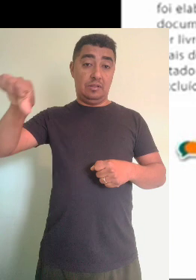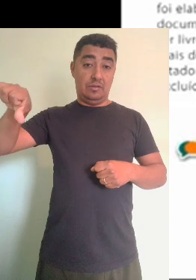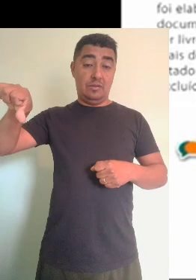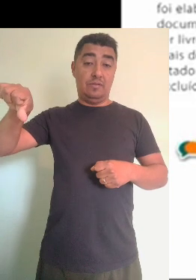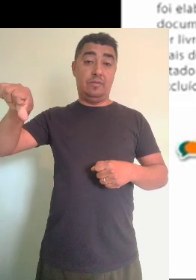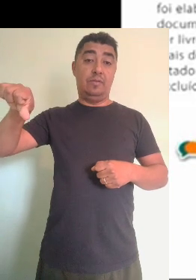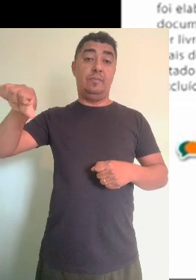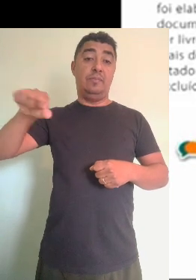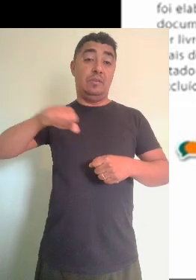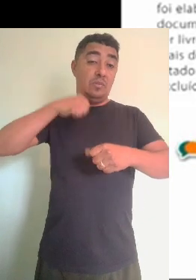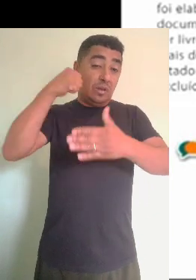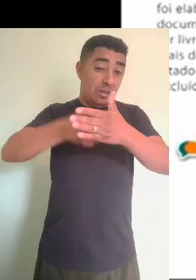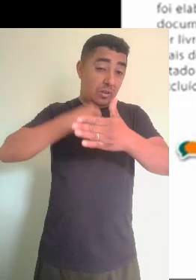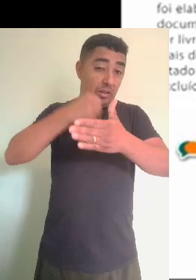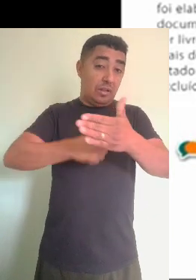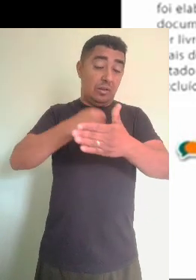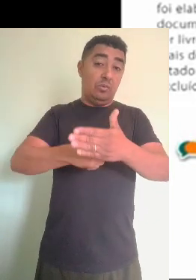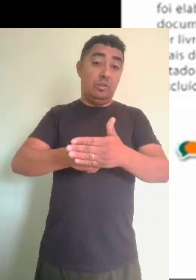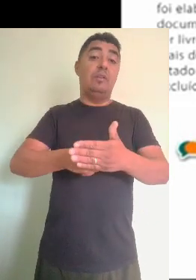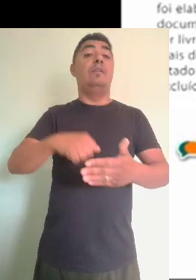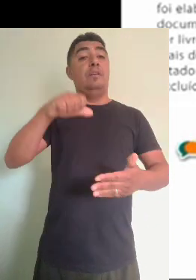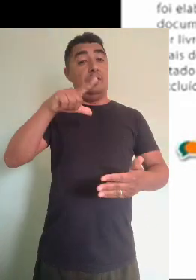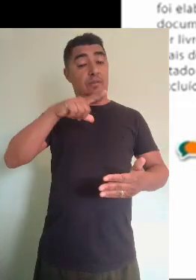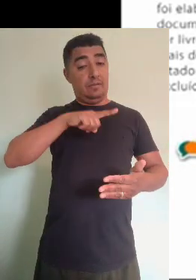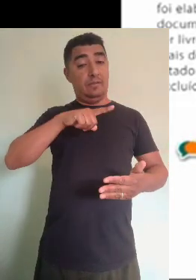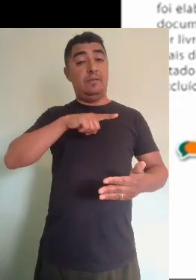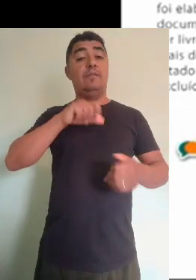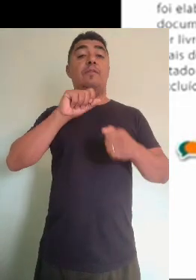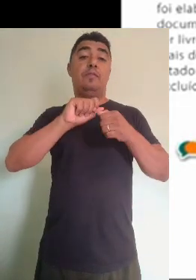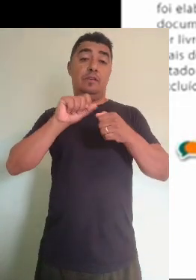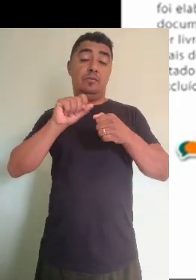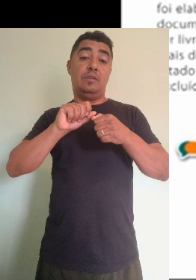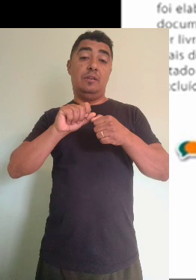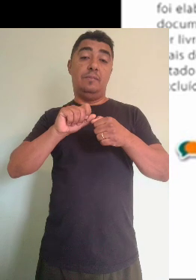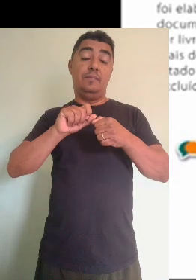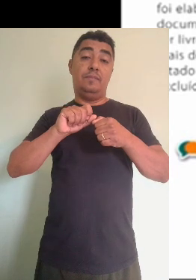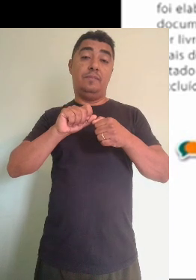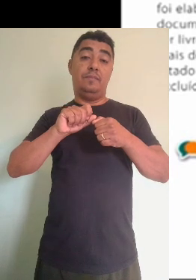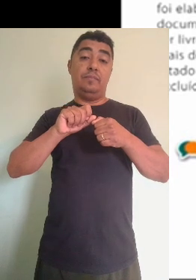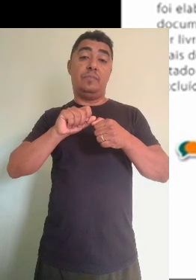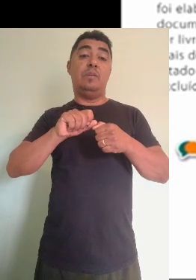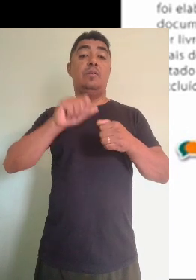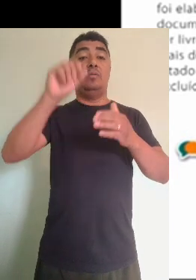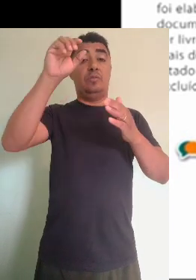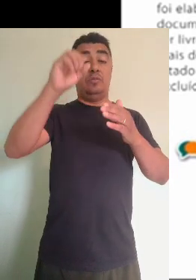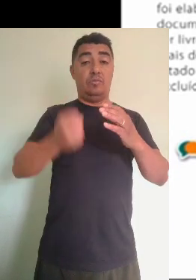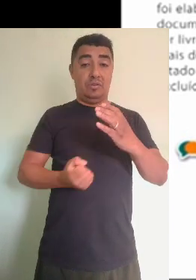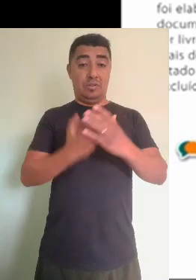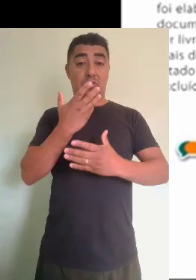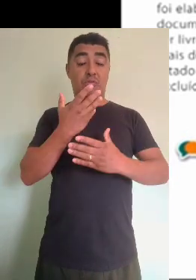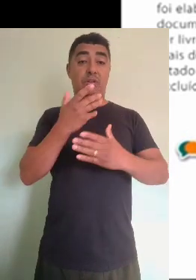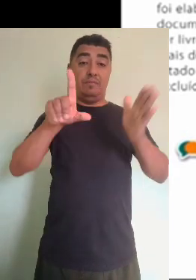povo francês por seus direitos, foi elaborada a Declaração dos Direitos do Homem e do